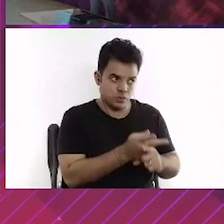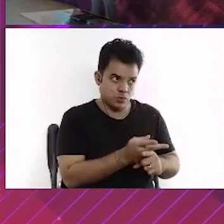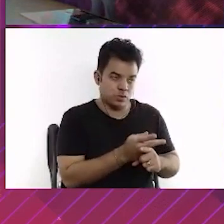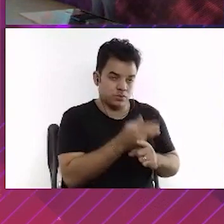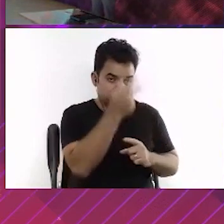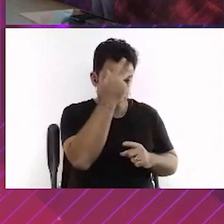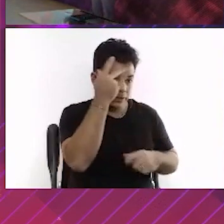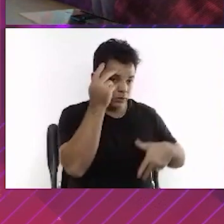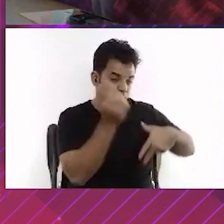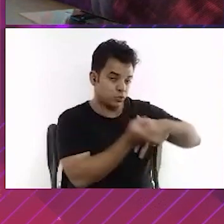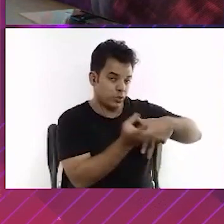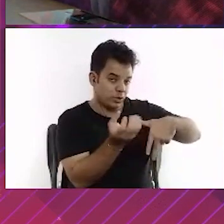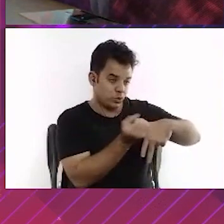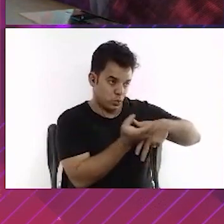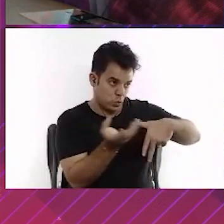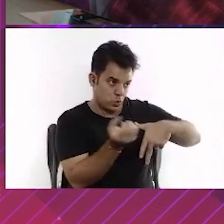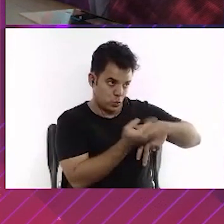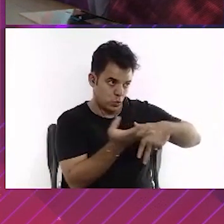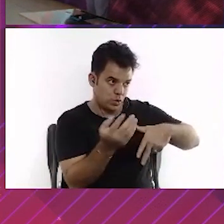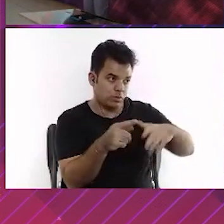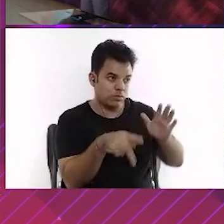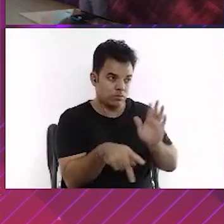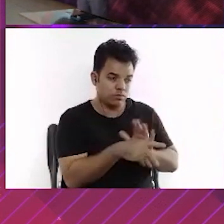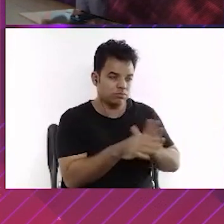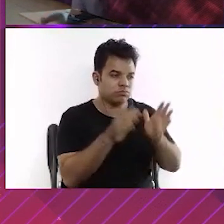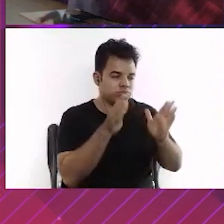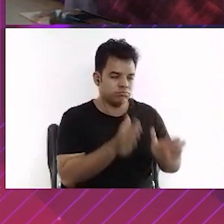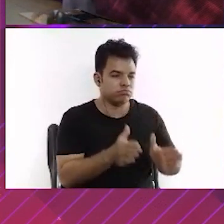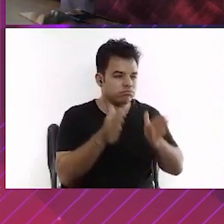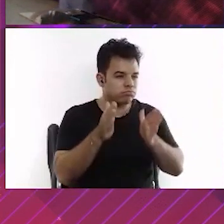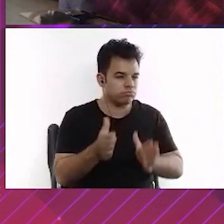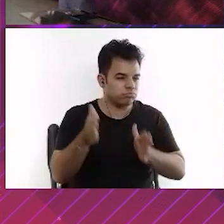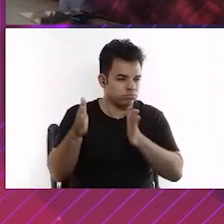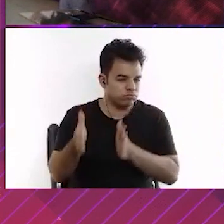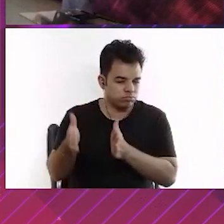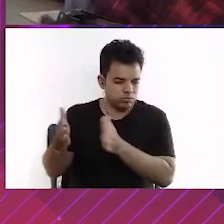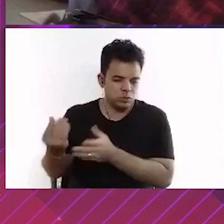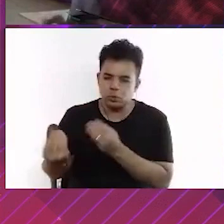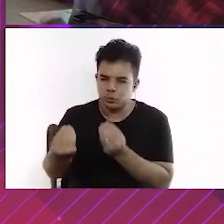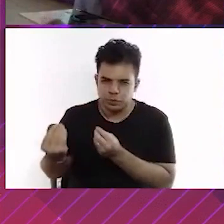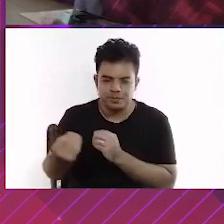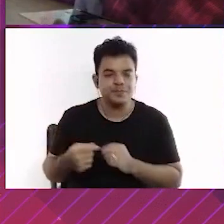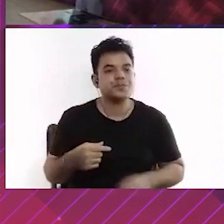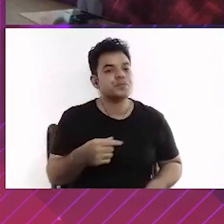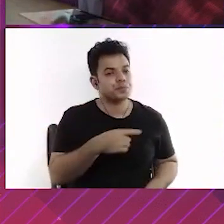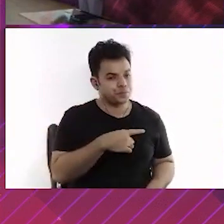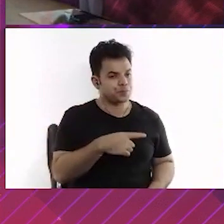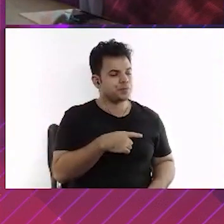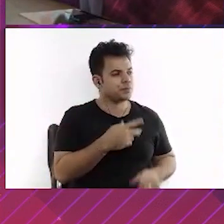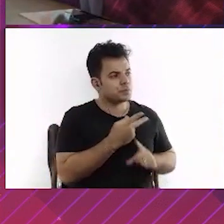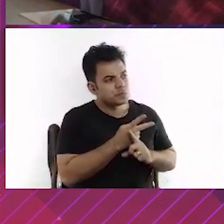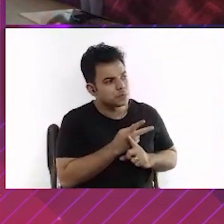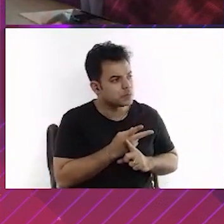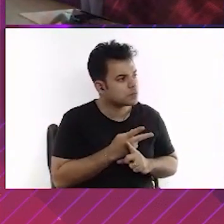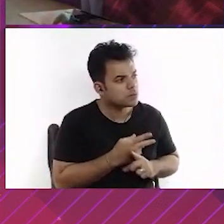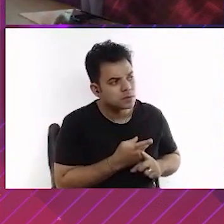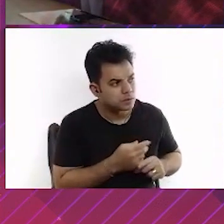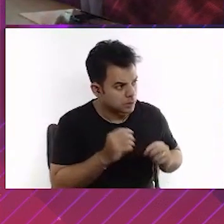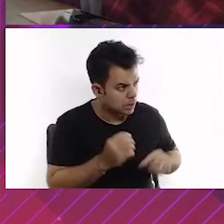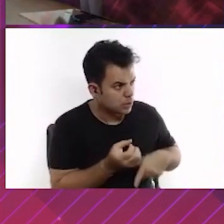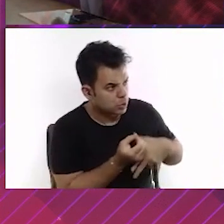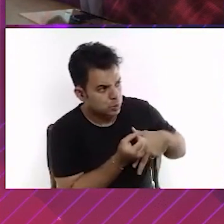aqui dentro do processo de doação e transplantes, a gente observa o seguinte: existe essa busca ativa e